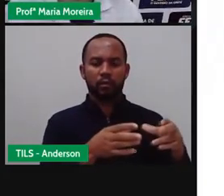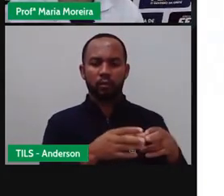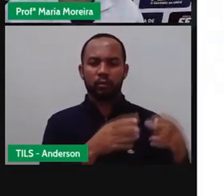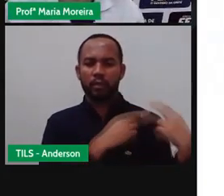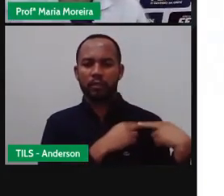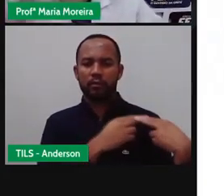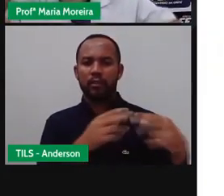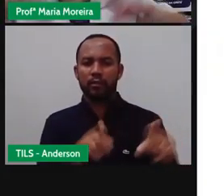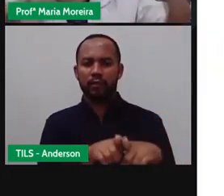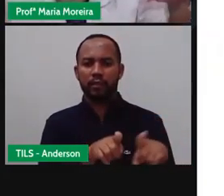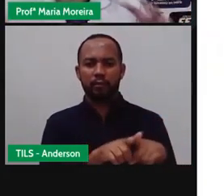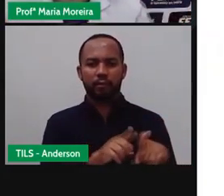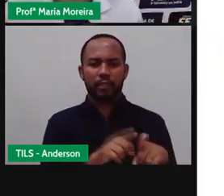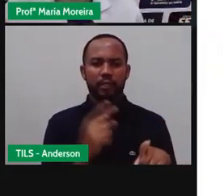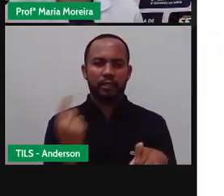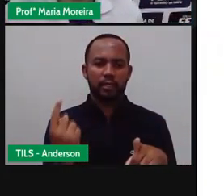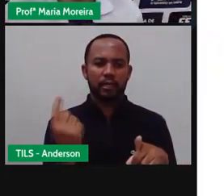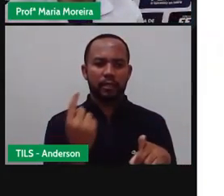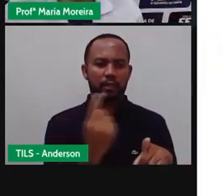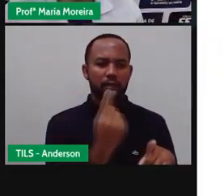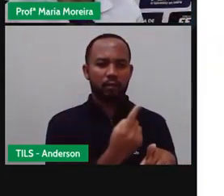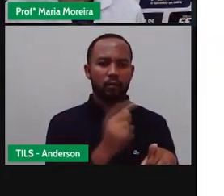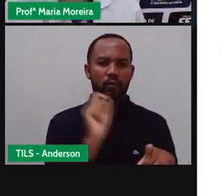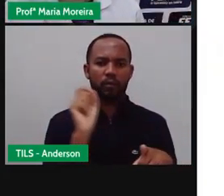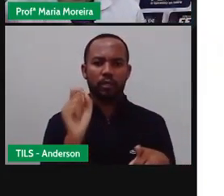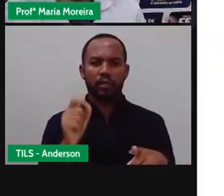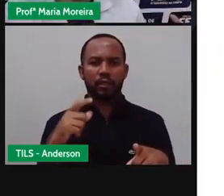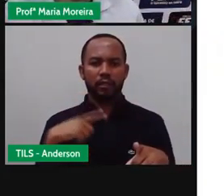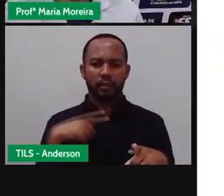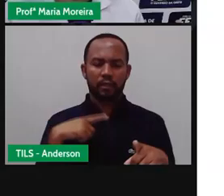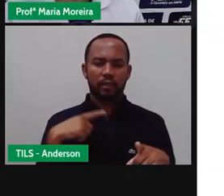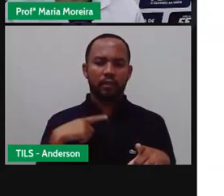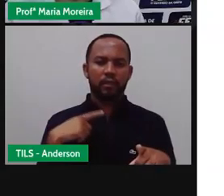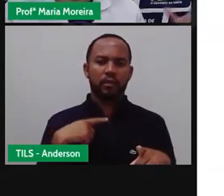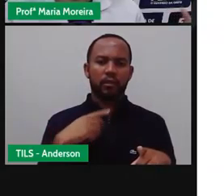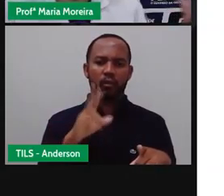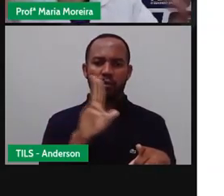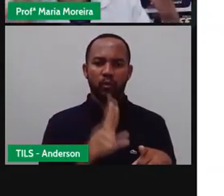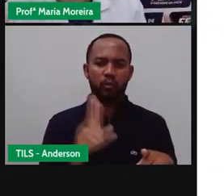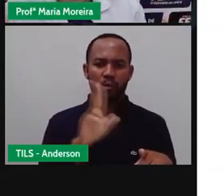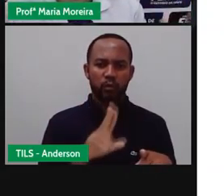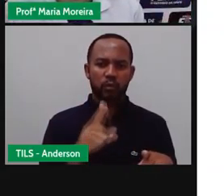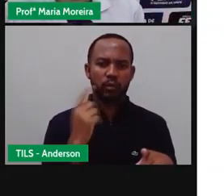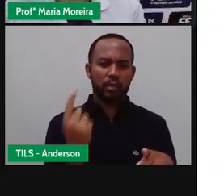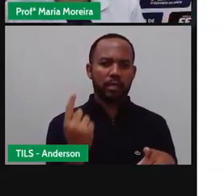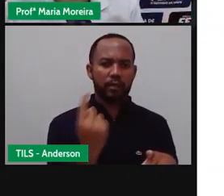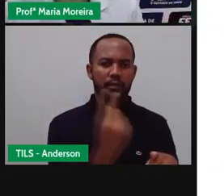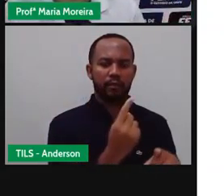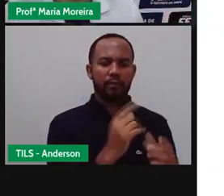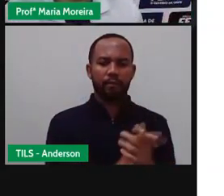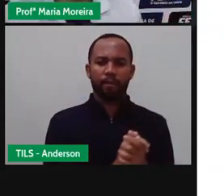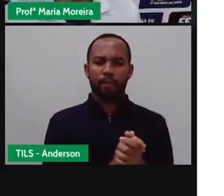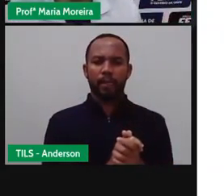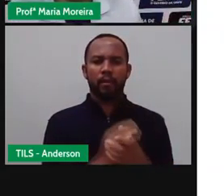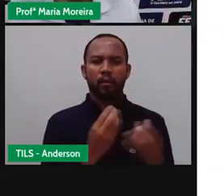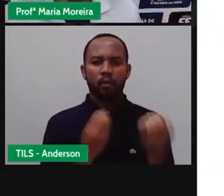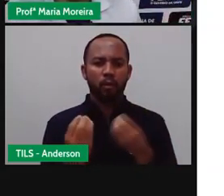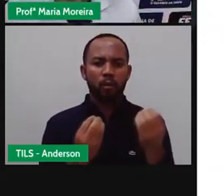vocês, né? Então, cada um desempenha uma função. E cada um, né? Cada função dessa aí é